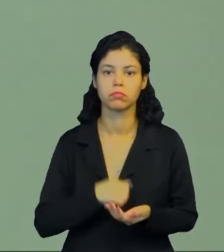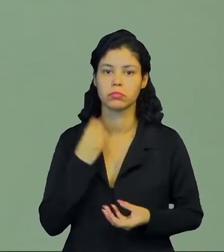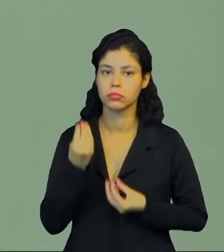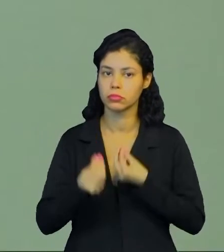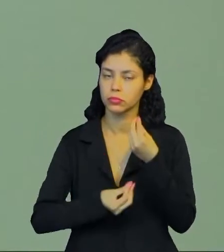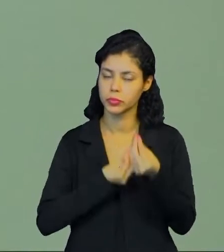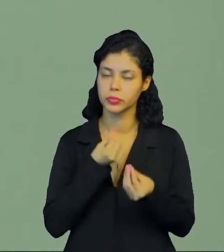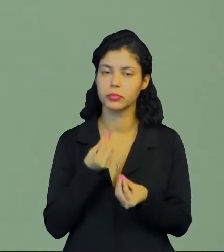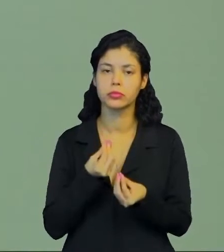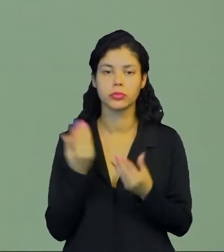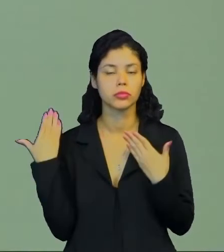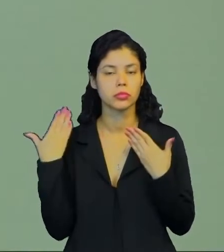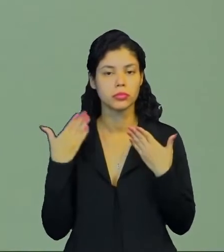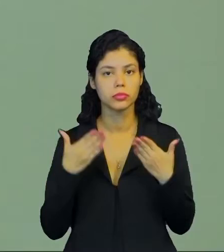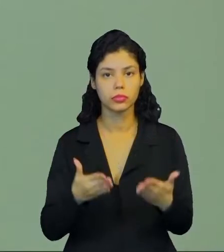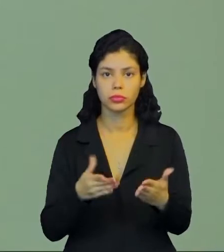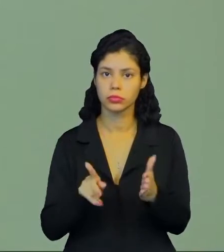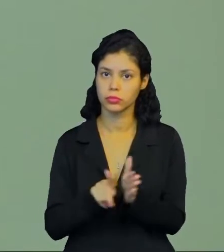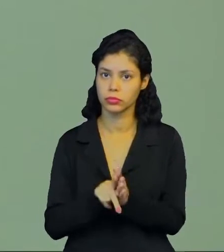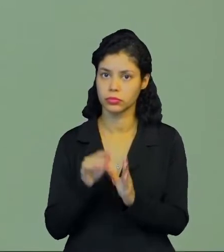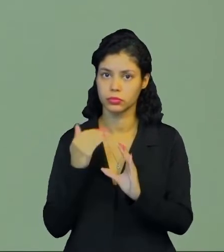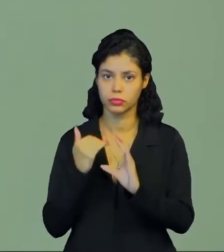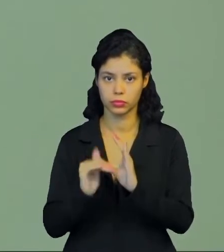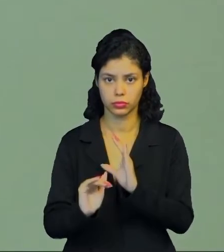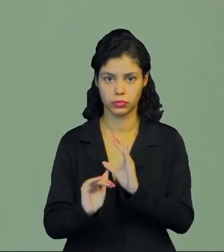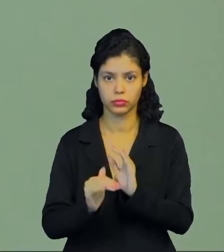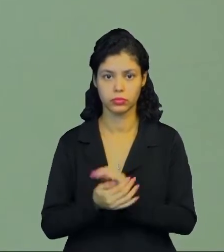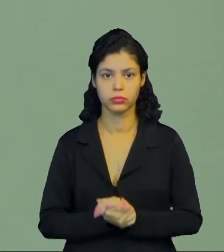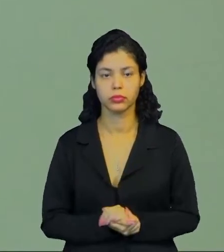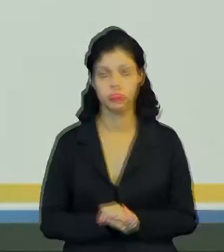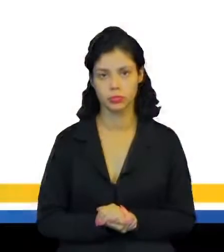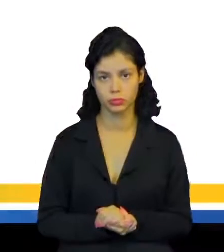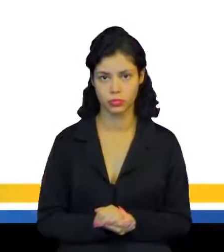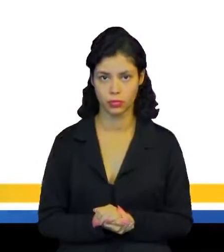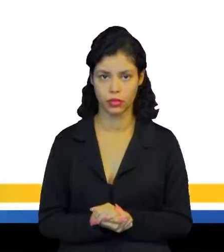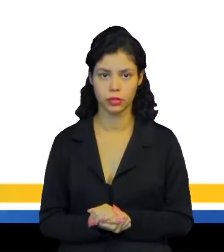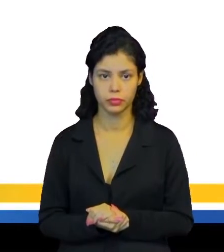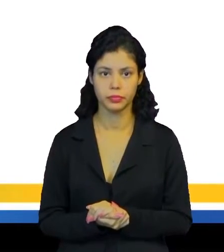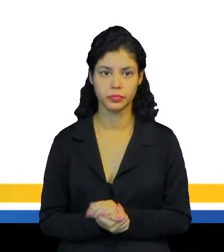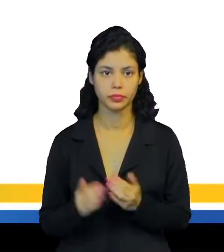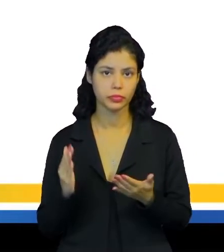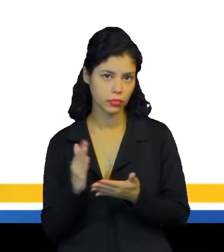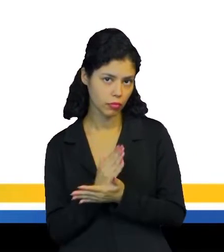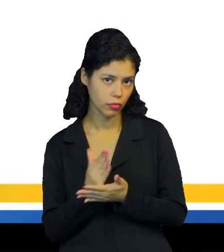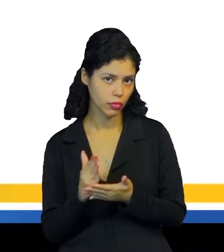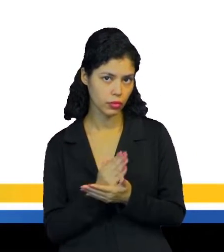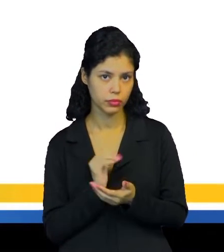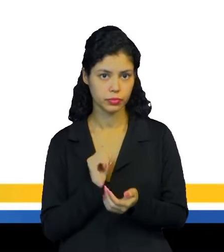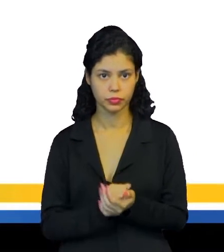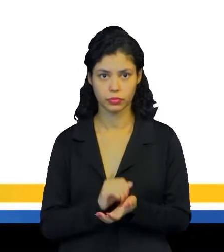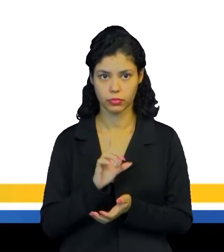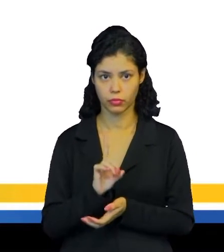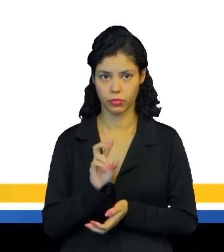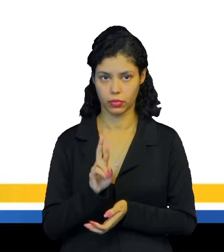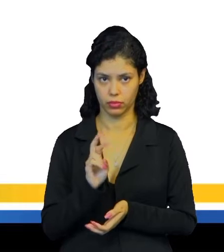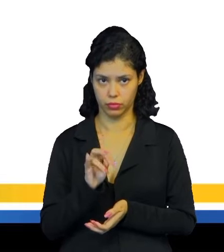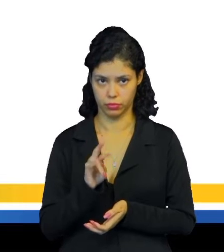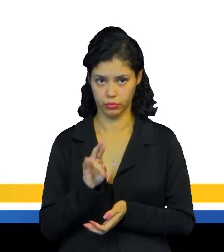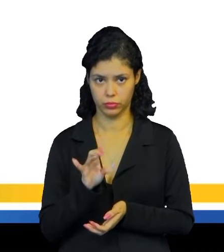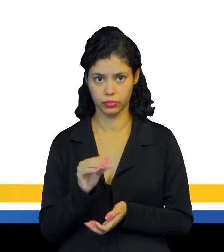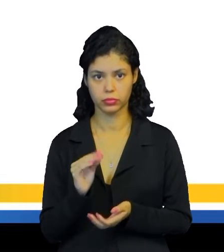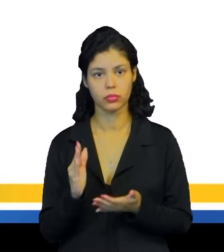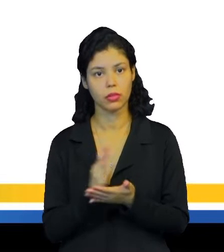quanto o objetivo da mensagem. Beleza? Alguns dramaturgos, tá? E